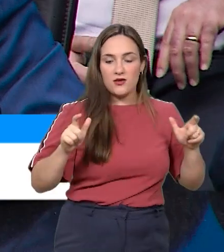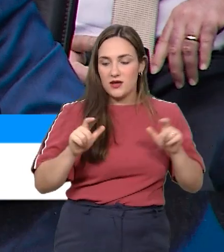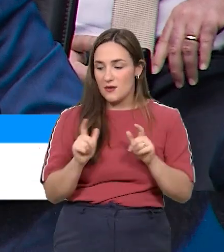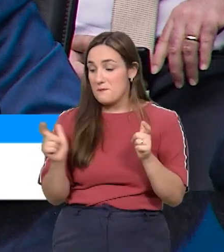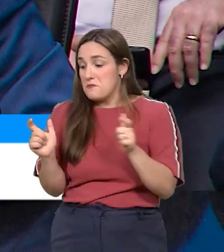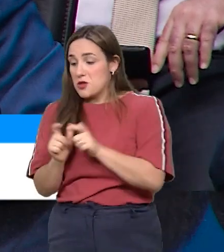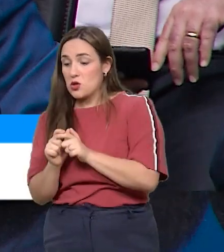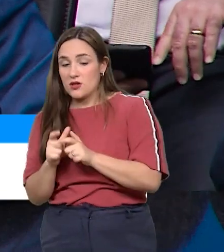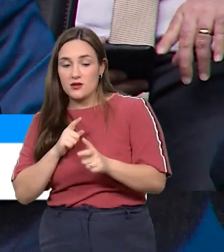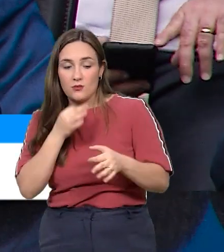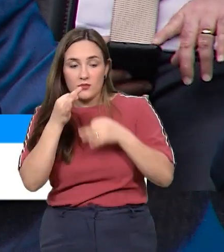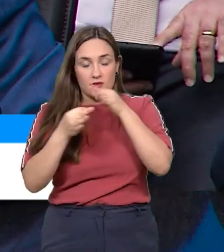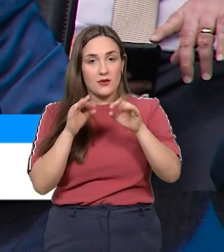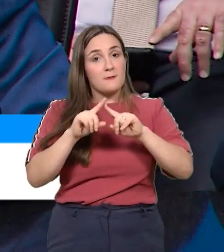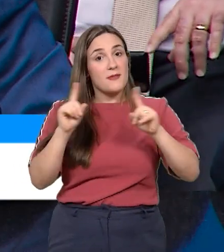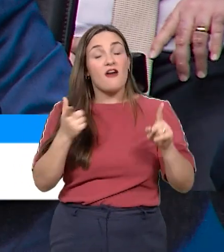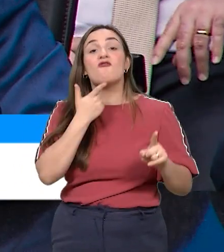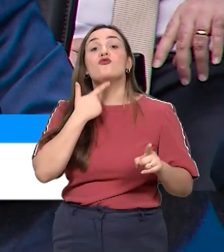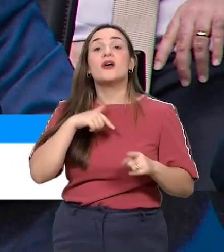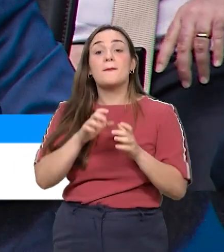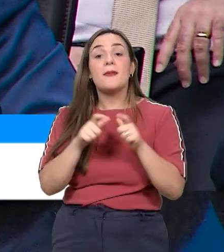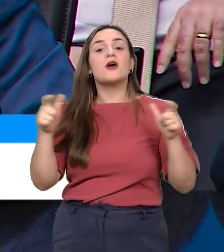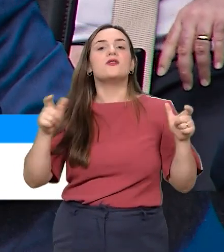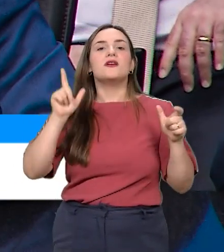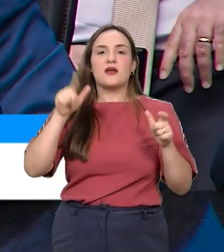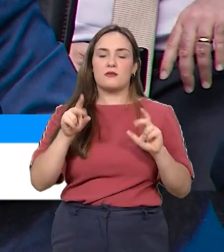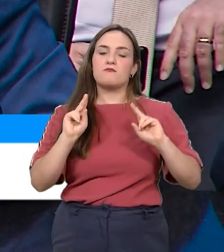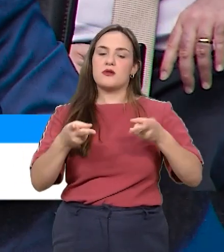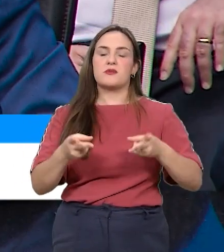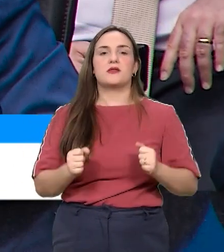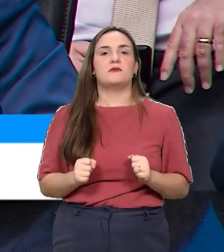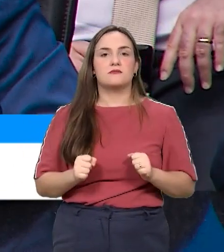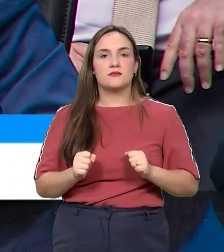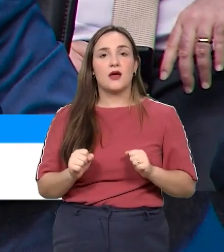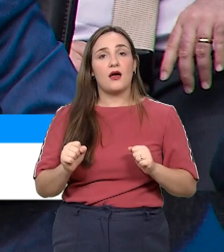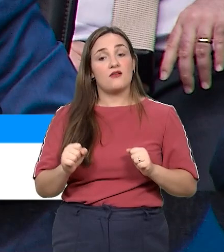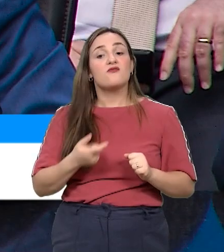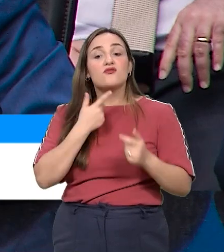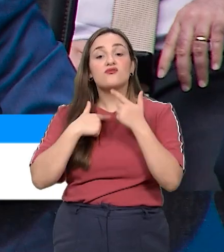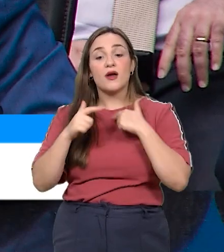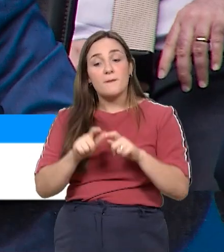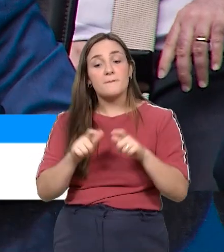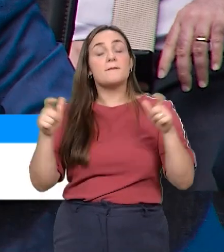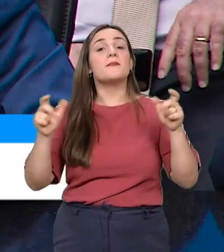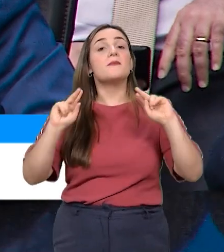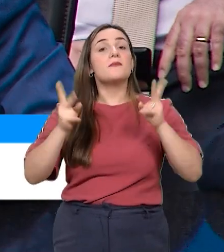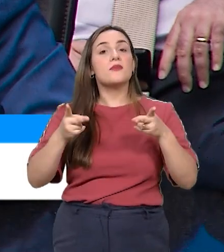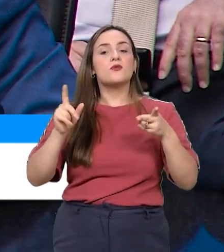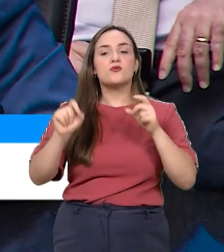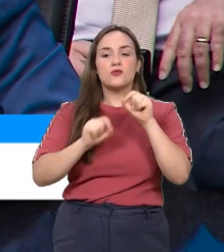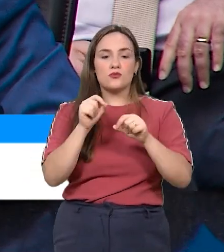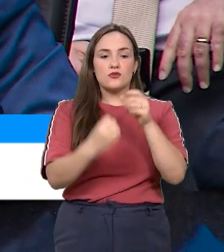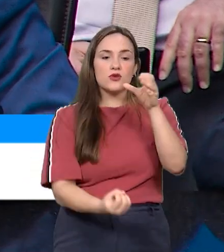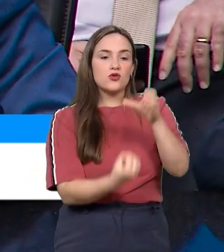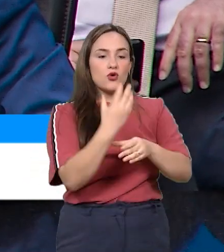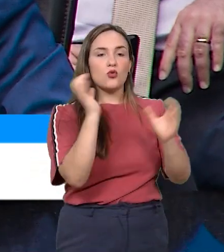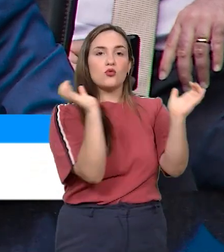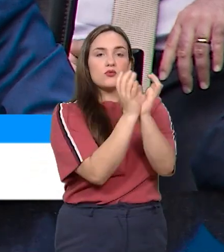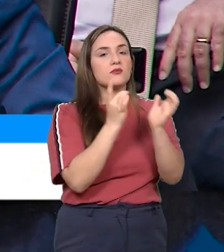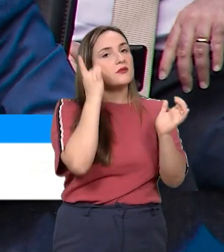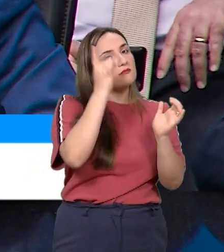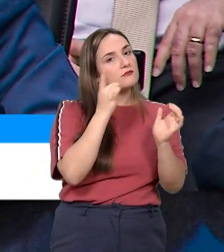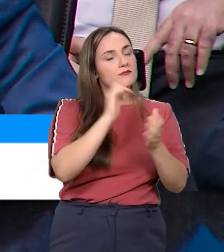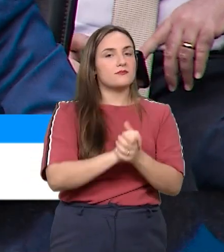houve a maioria, houve a minoria, mas vale a vontade da maioria. Então, a vontade da maioria